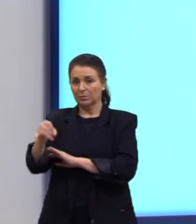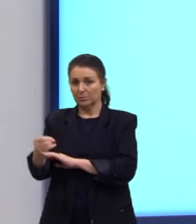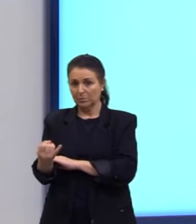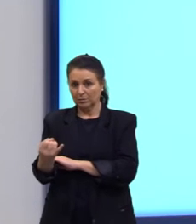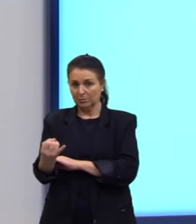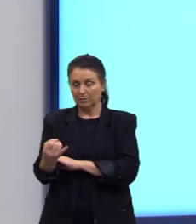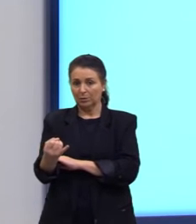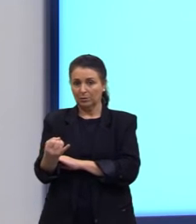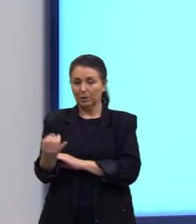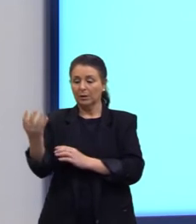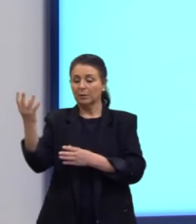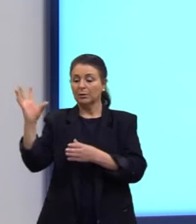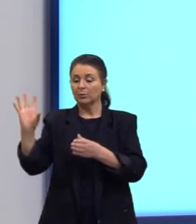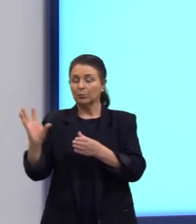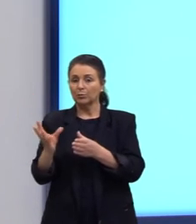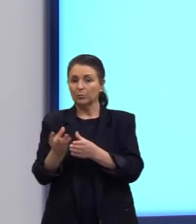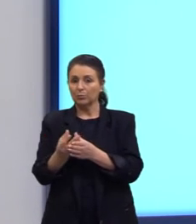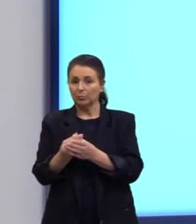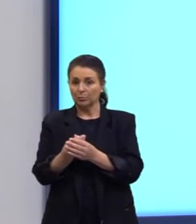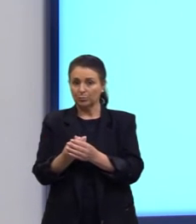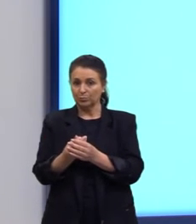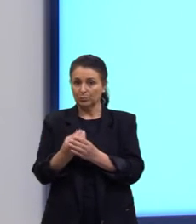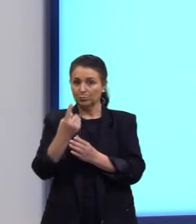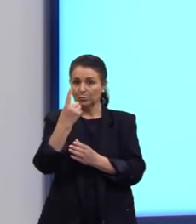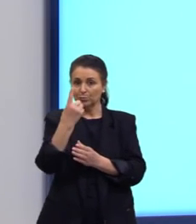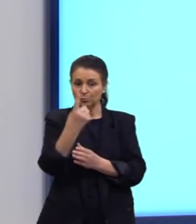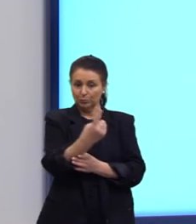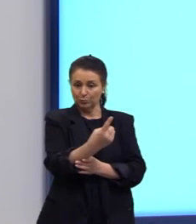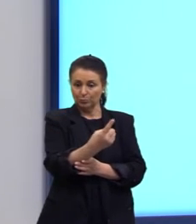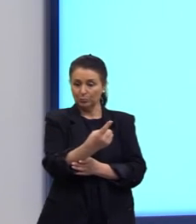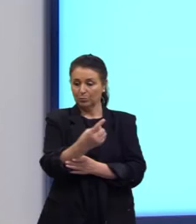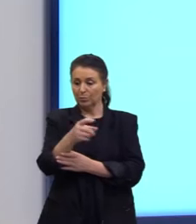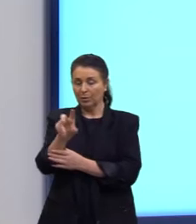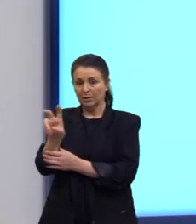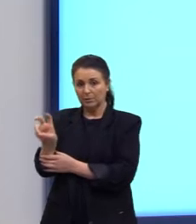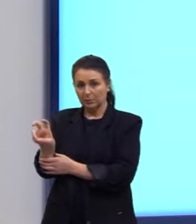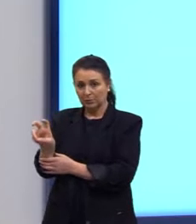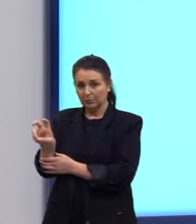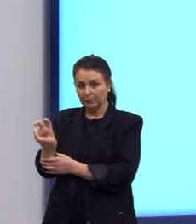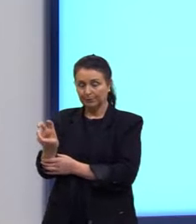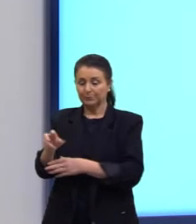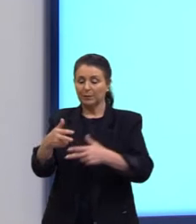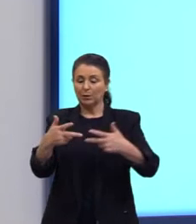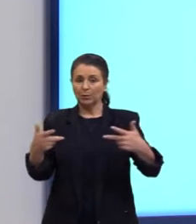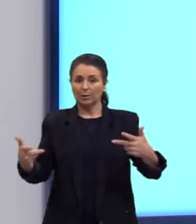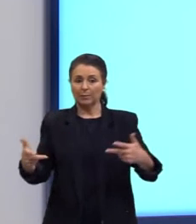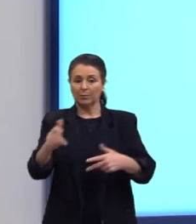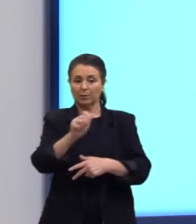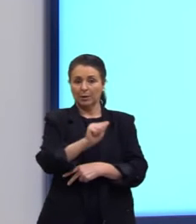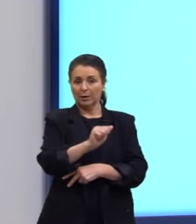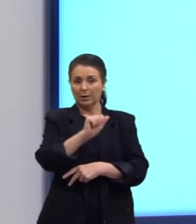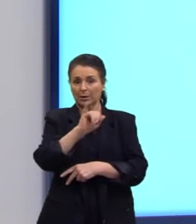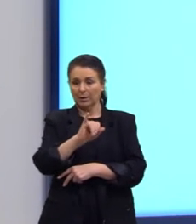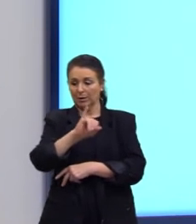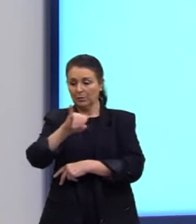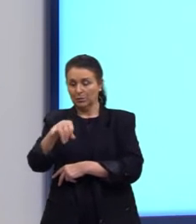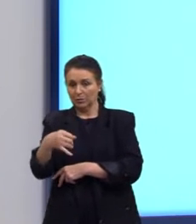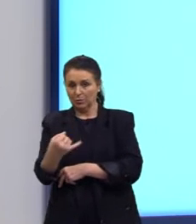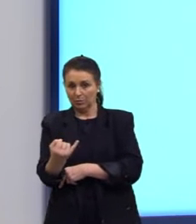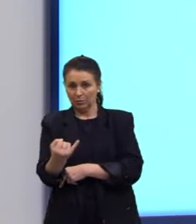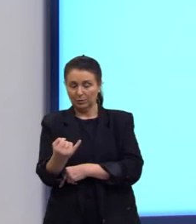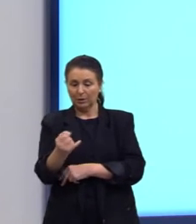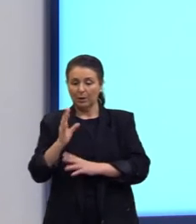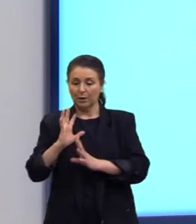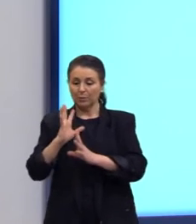pertencente ao conjunto de 1 até 5 em que o elemento ai J corresponde ao